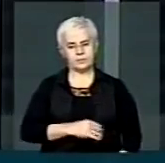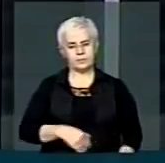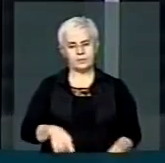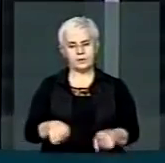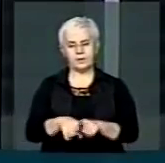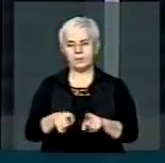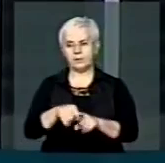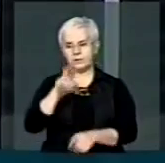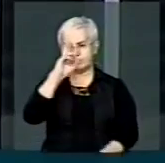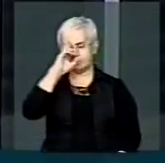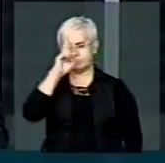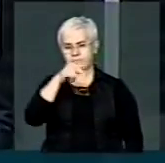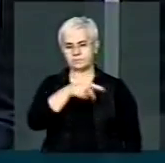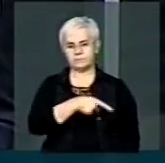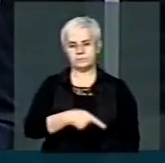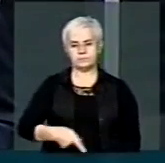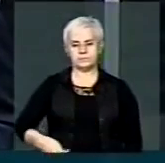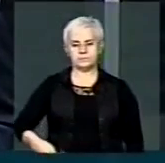senhor presidente,